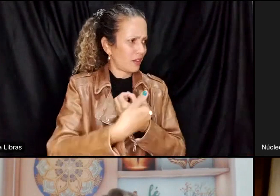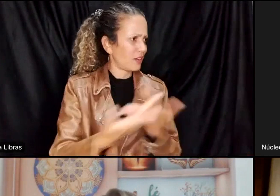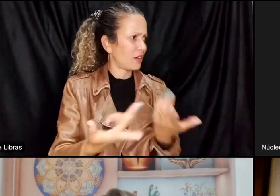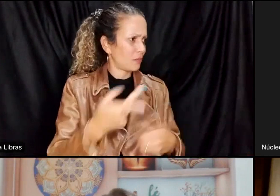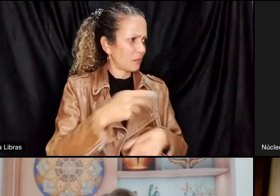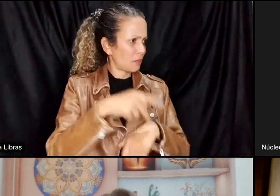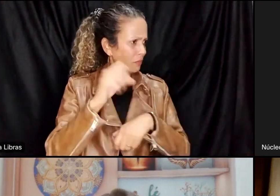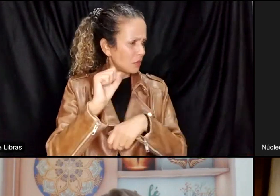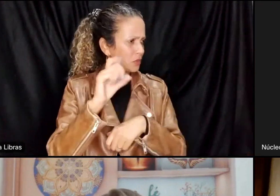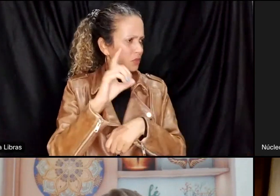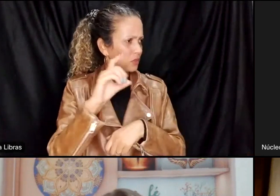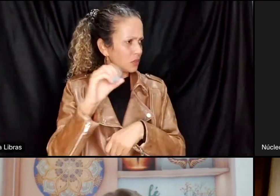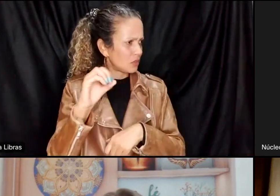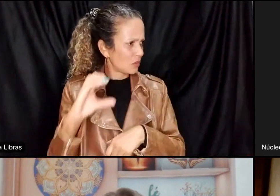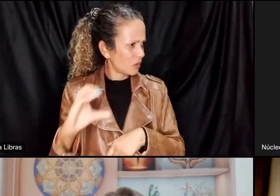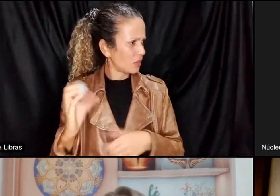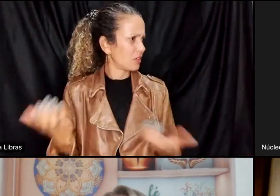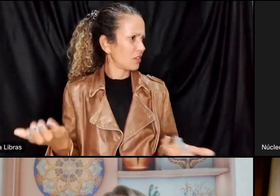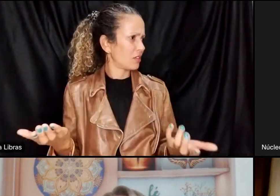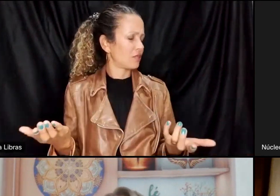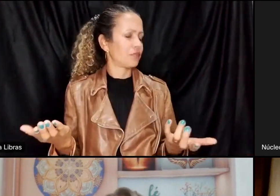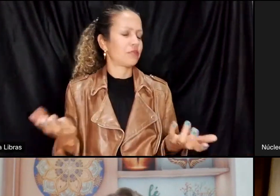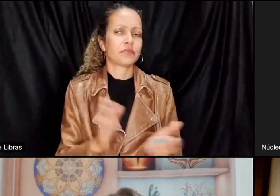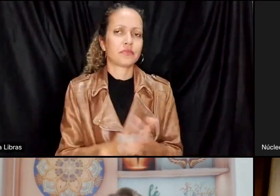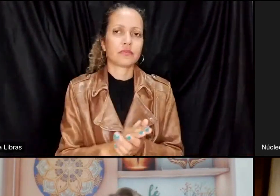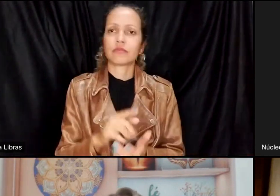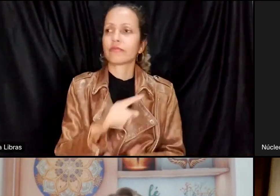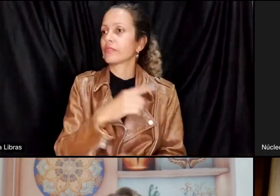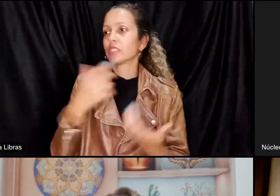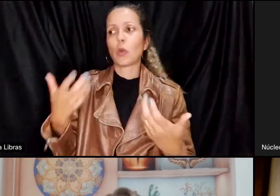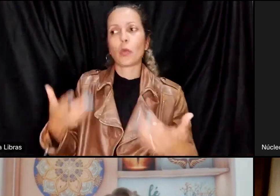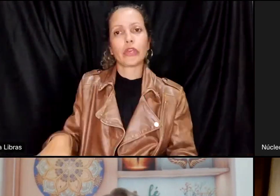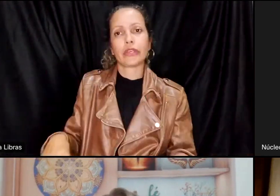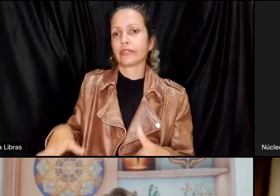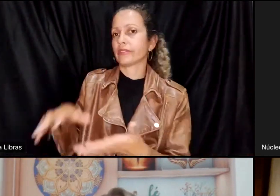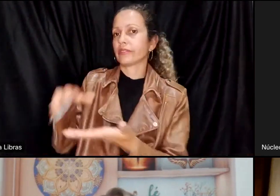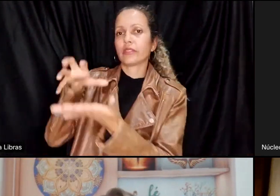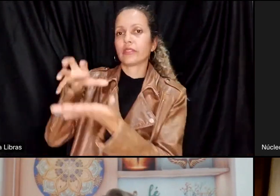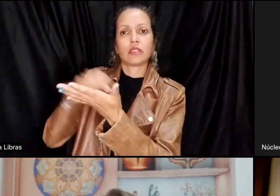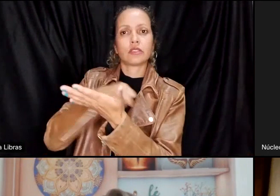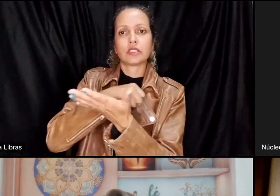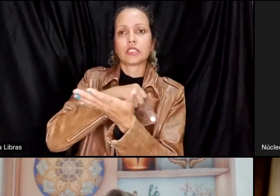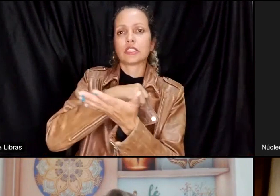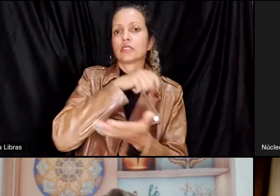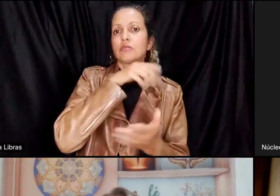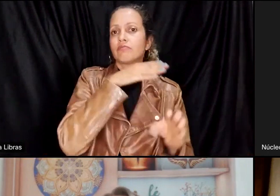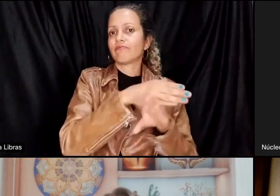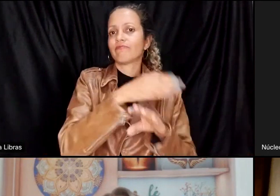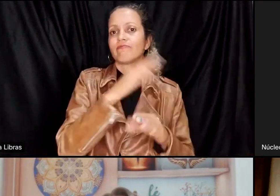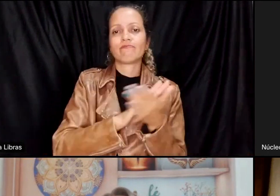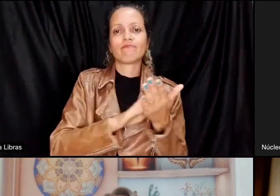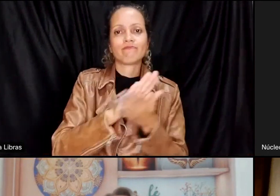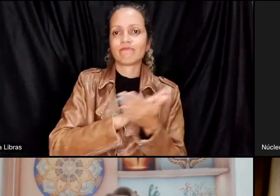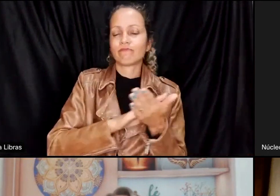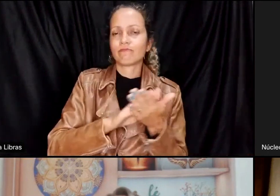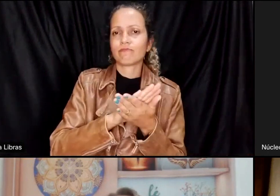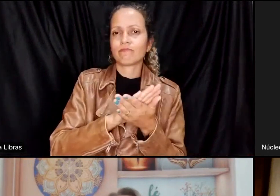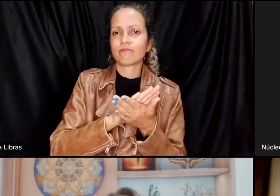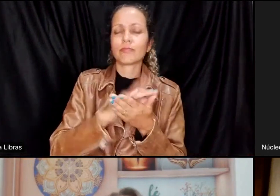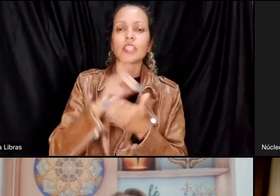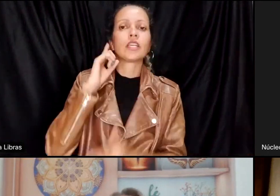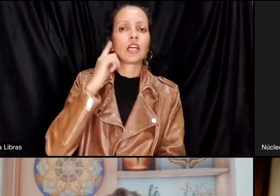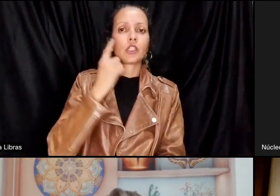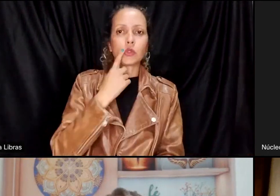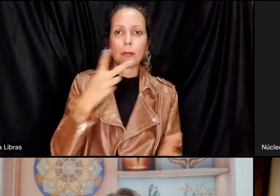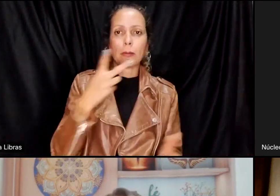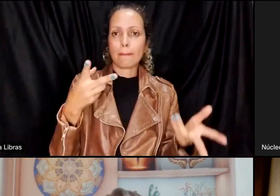fazer, não quis fazer o check-in dela, foi irredutível. E ela, na hora, percebeu, pôs a mão no meu